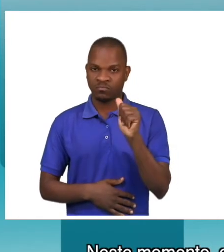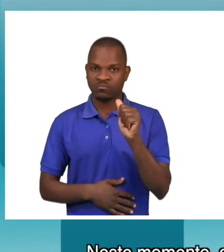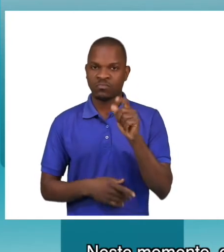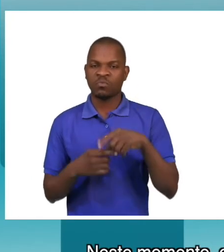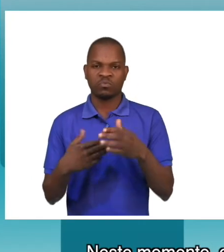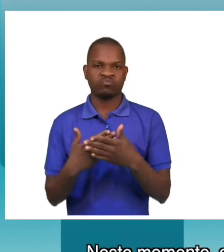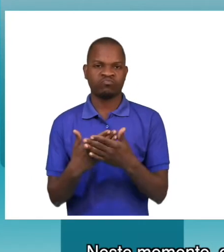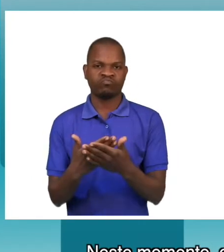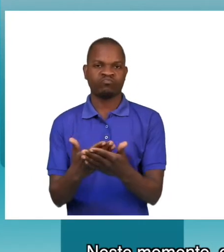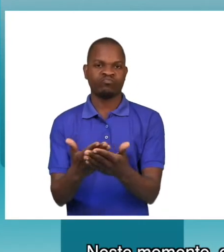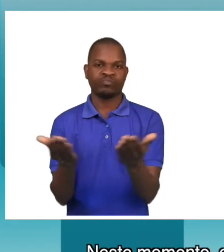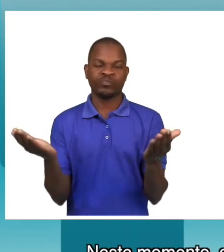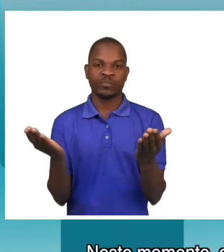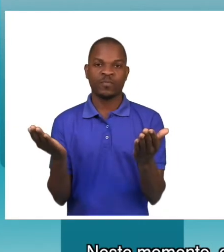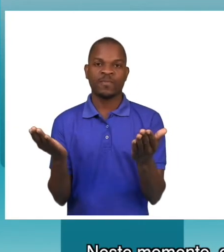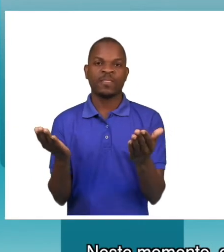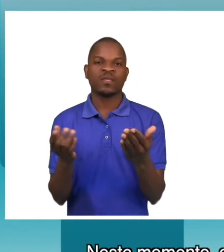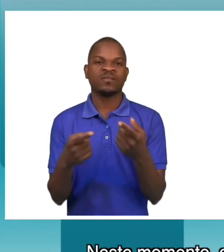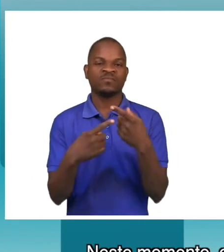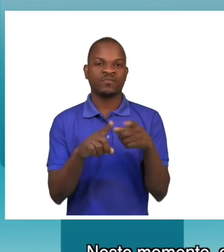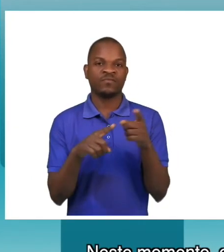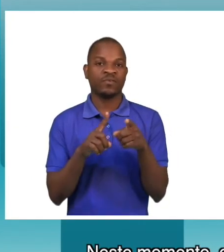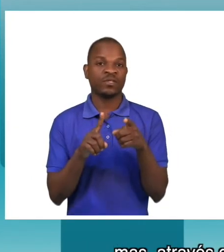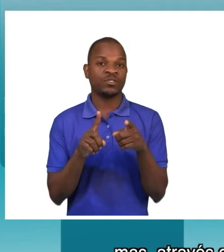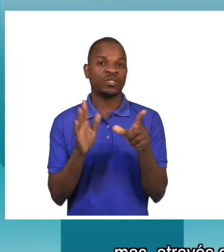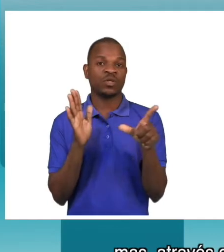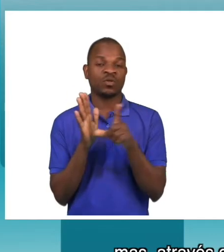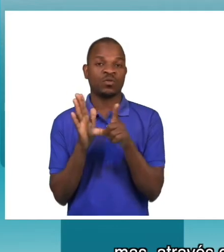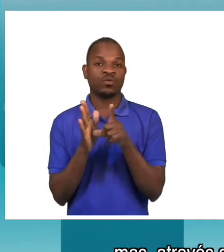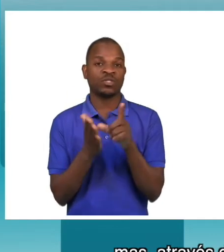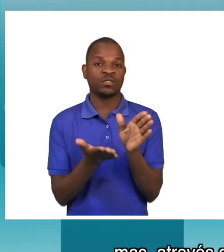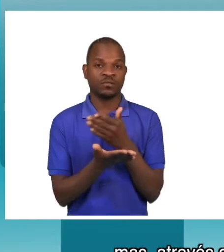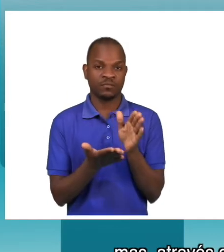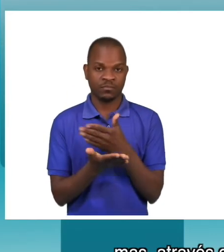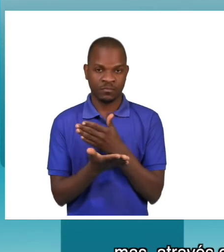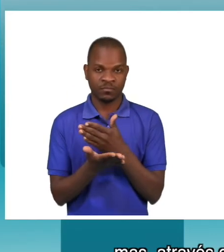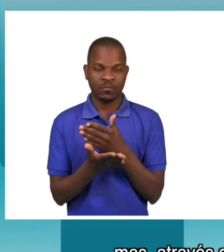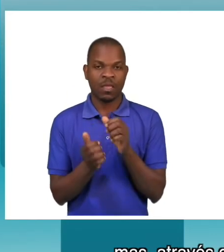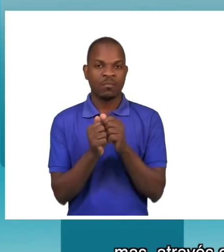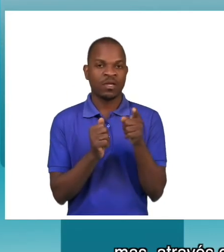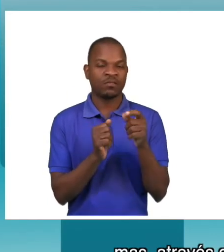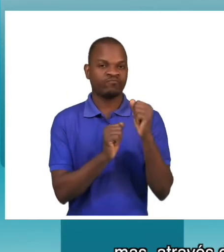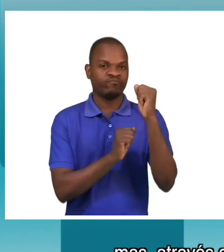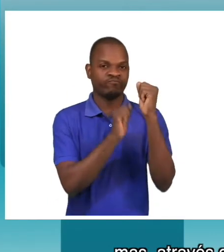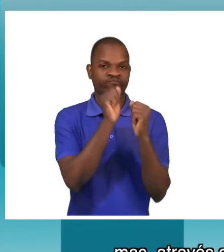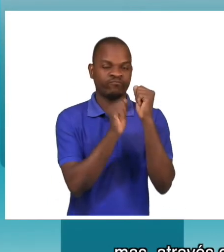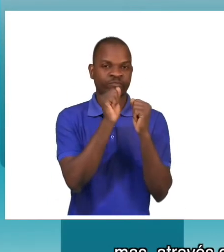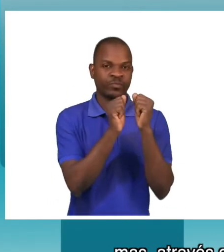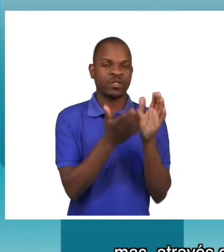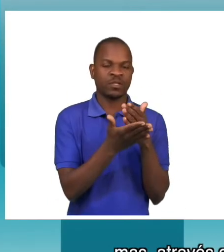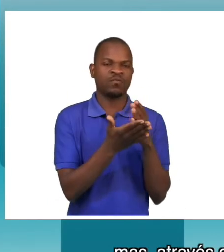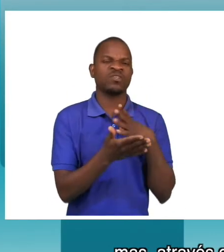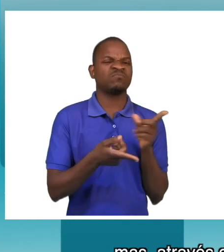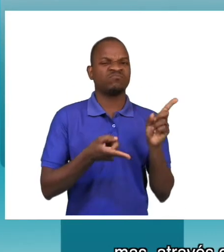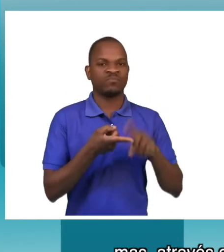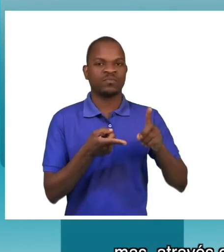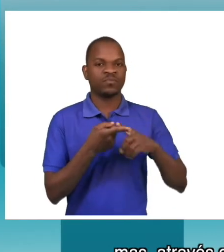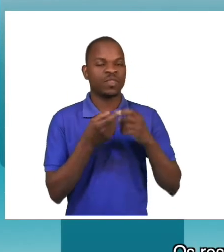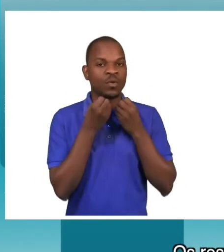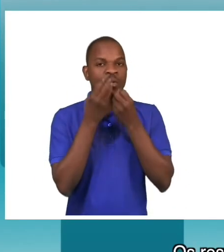disponível no mercado em algumas livrarias mas através da editora Funza certamente poderão saber mais